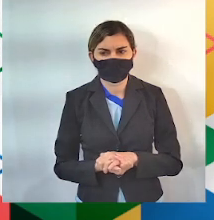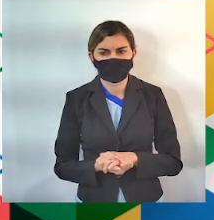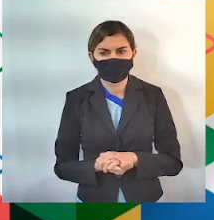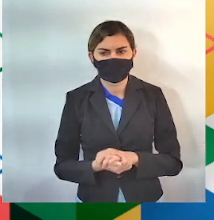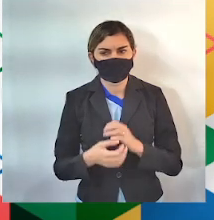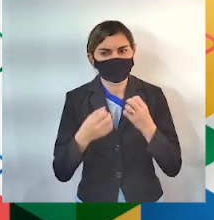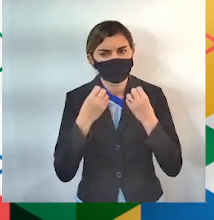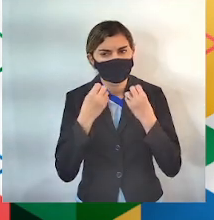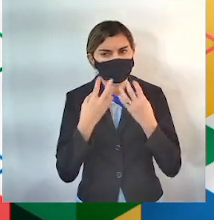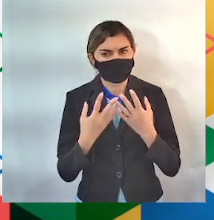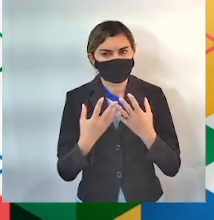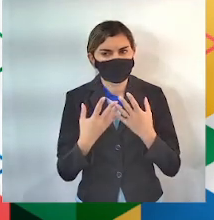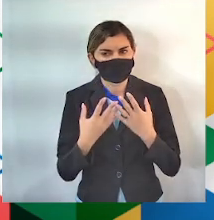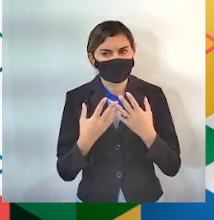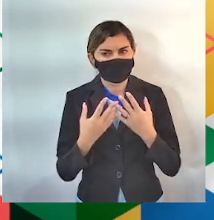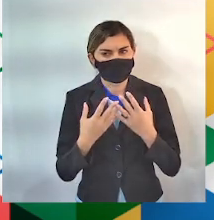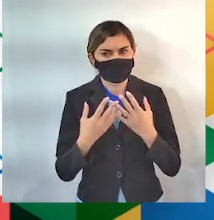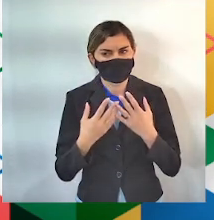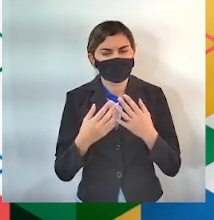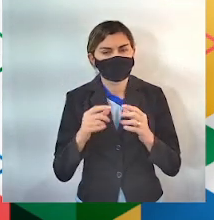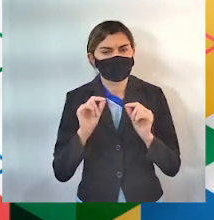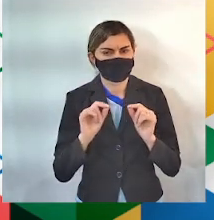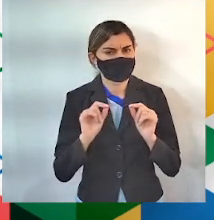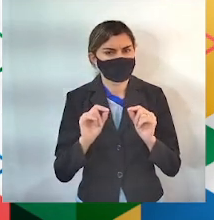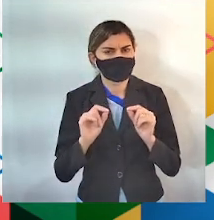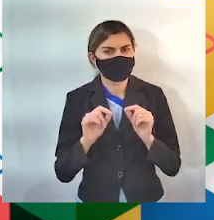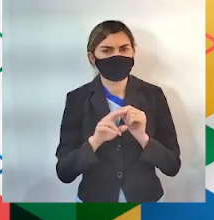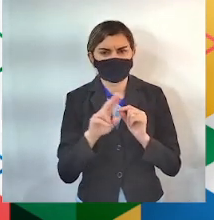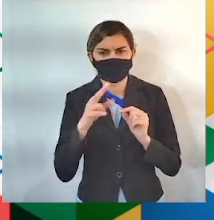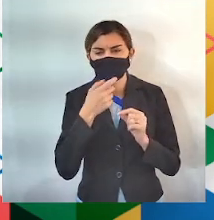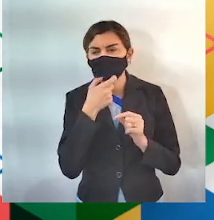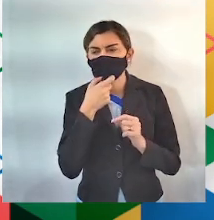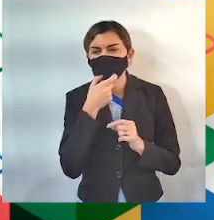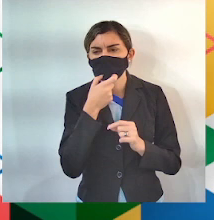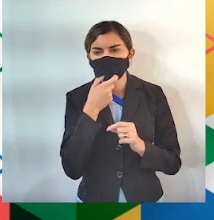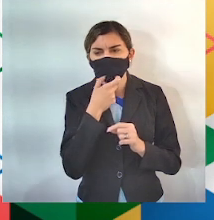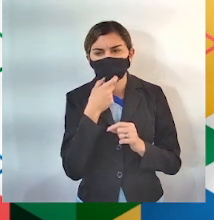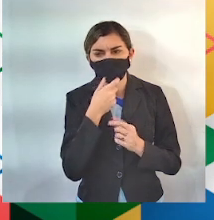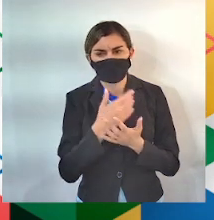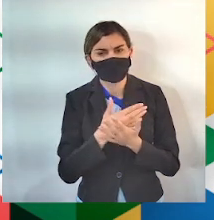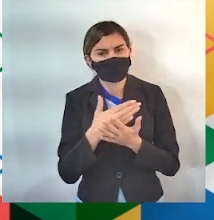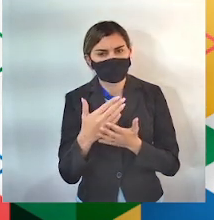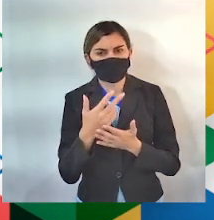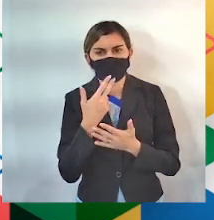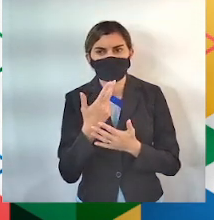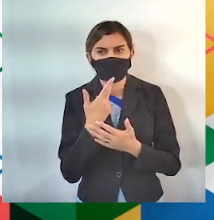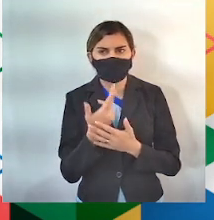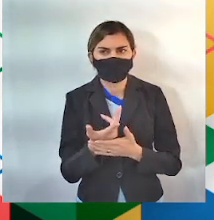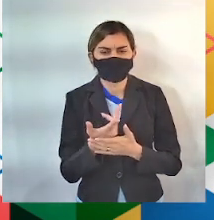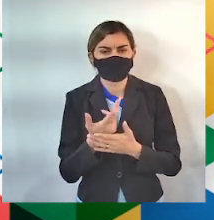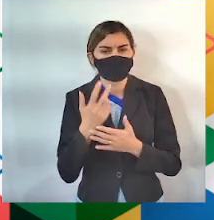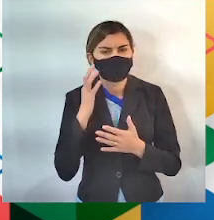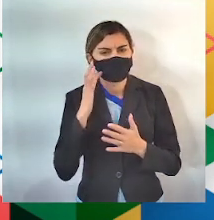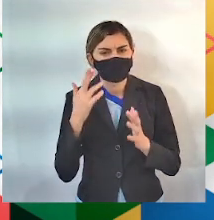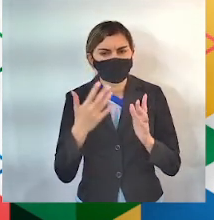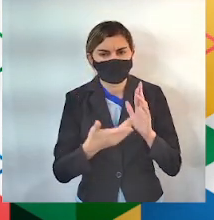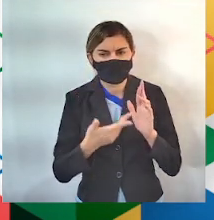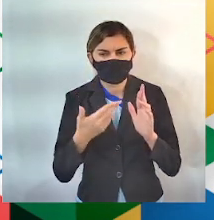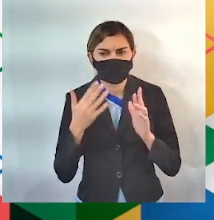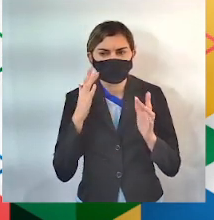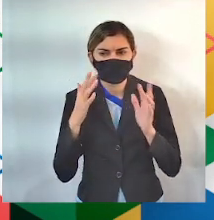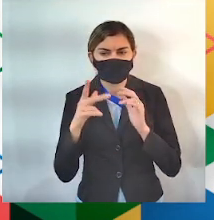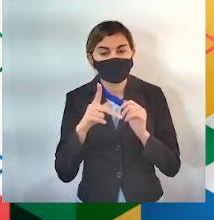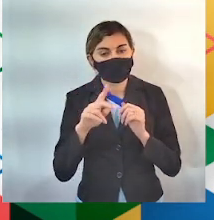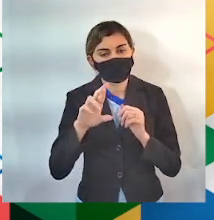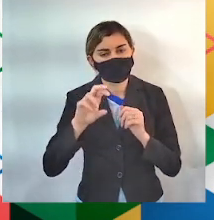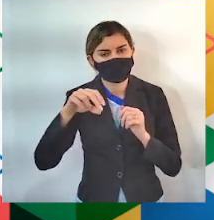Bom, os personal pronouns, né? Nós vamos começar revendo um pouco dos